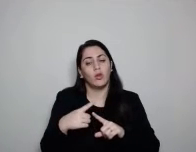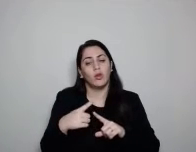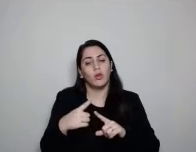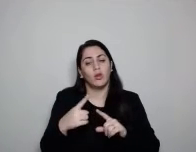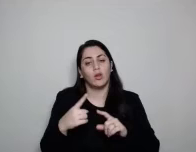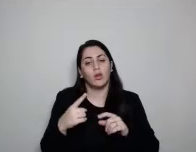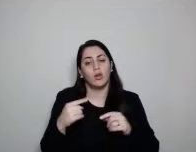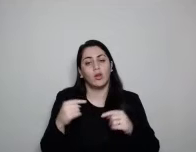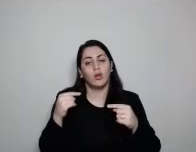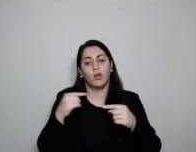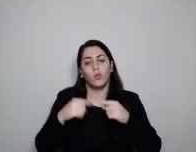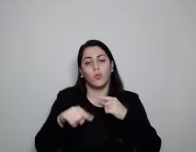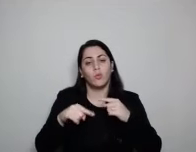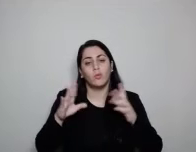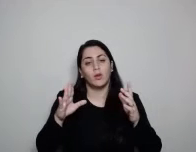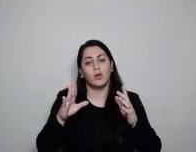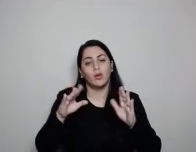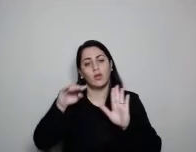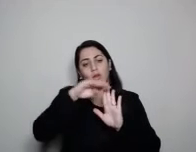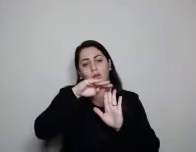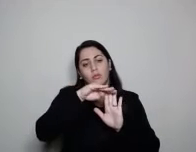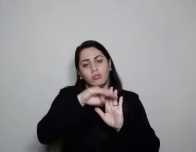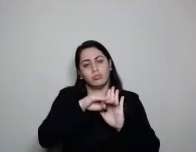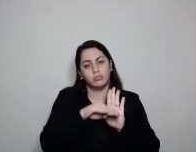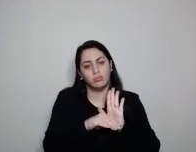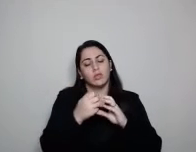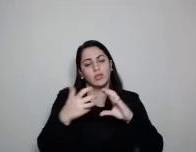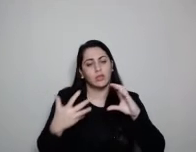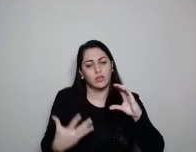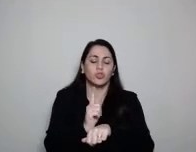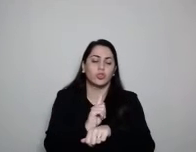os extratos de comissão e os contratos